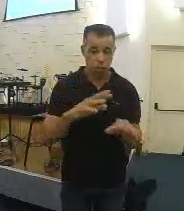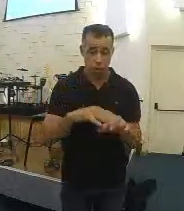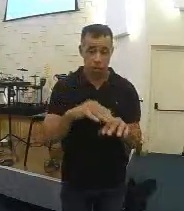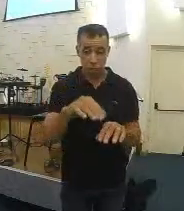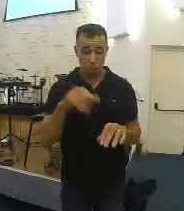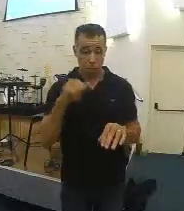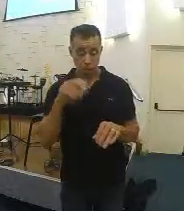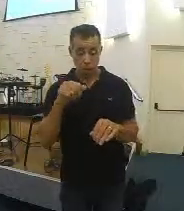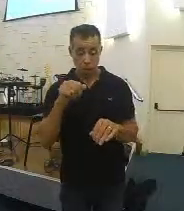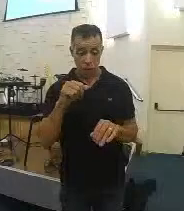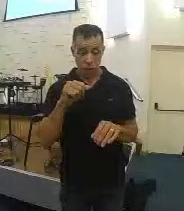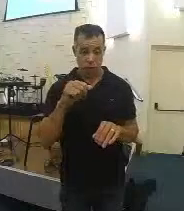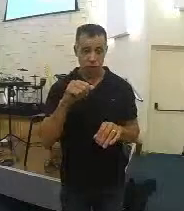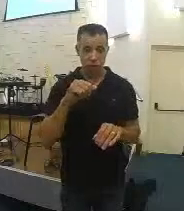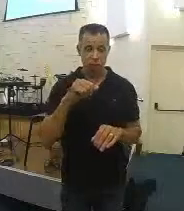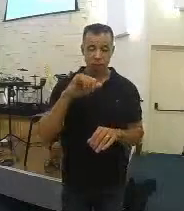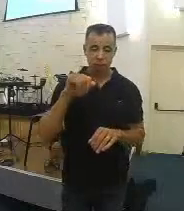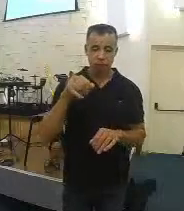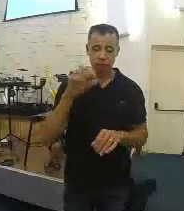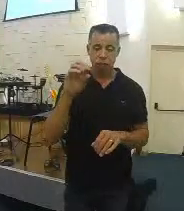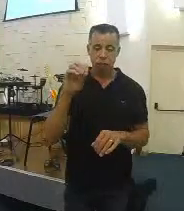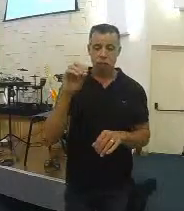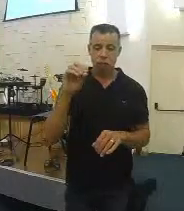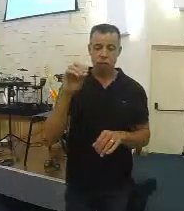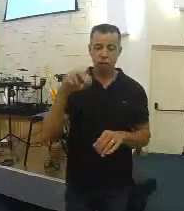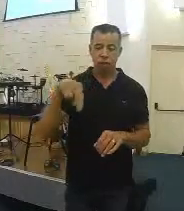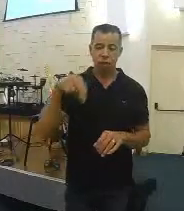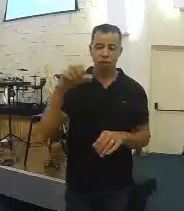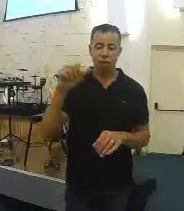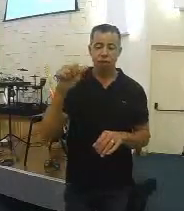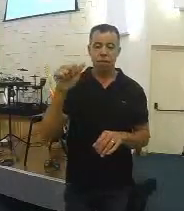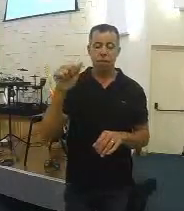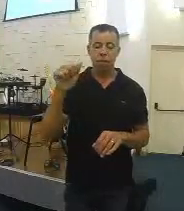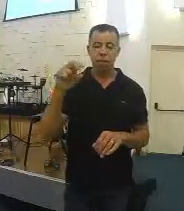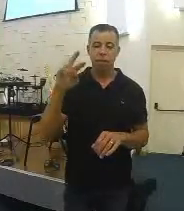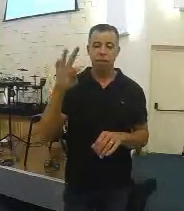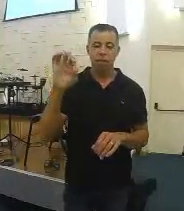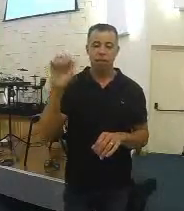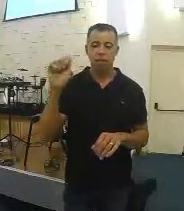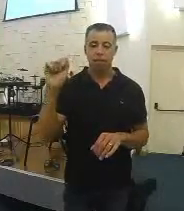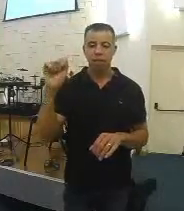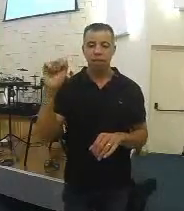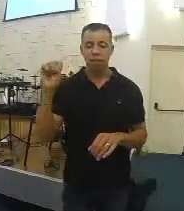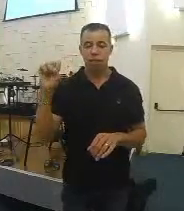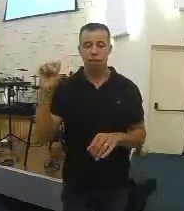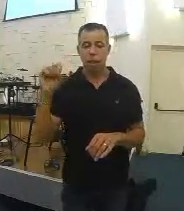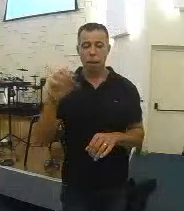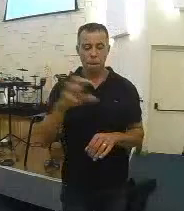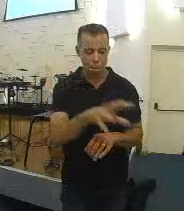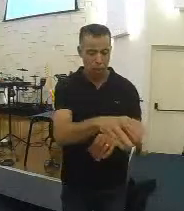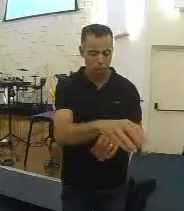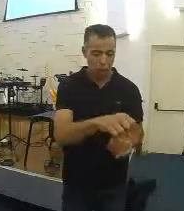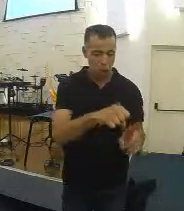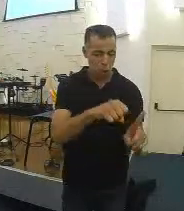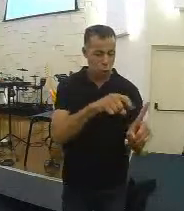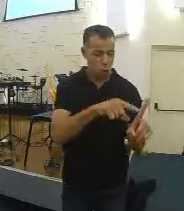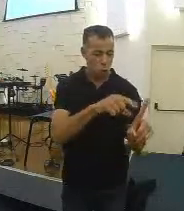Jonatas, lá pelo versículo 17, pegaram tudo que era do culto de Mica.